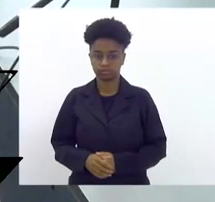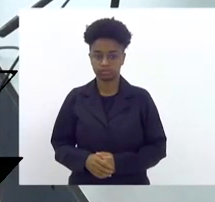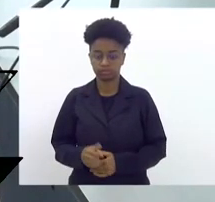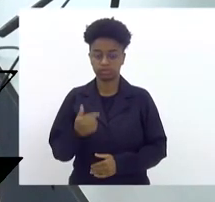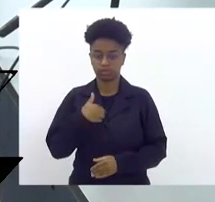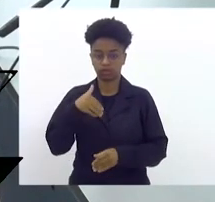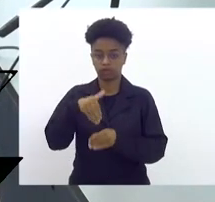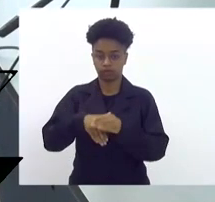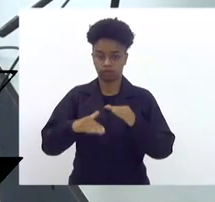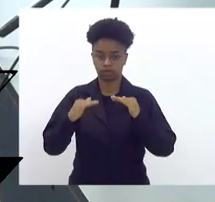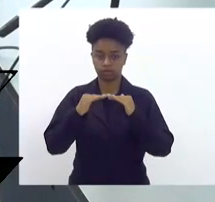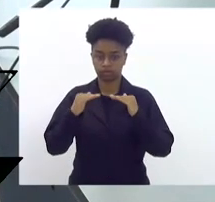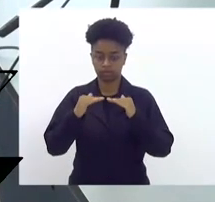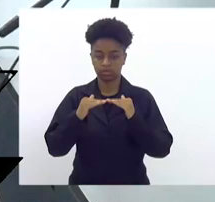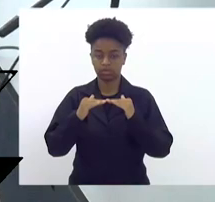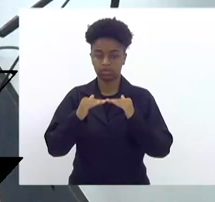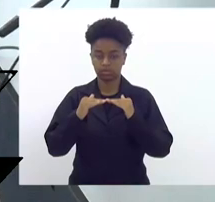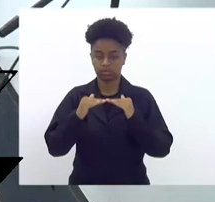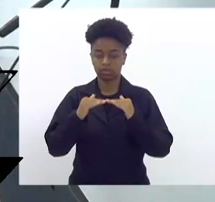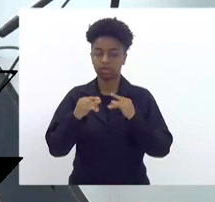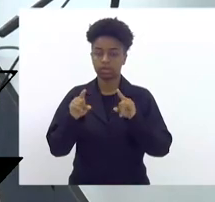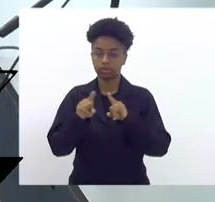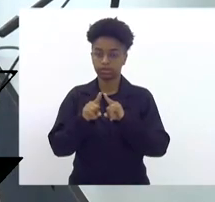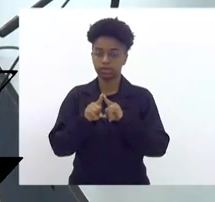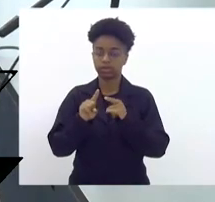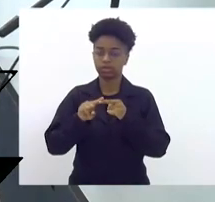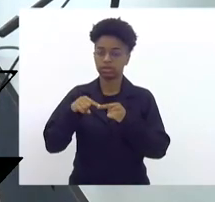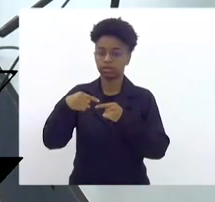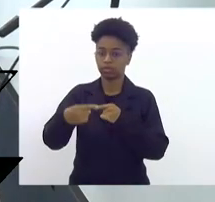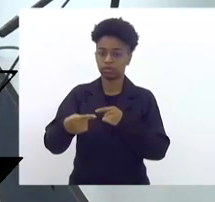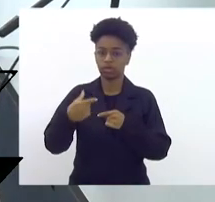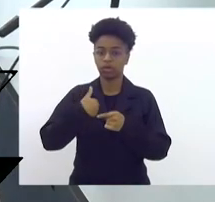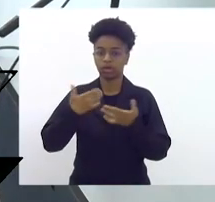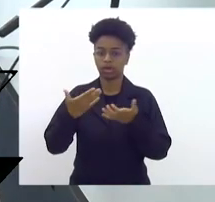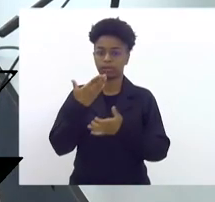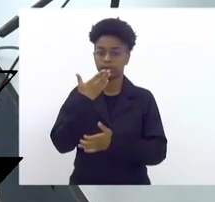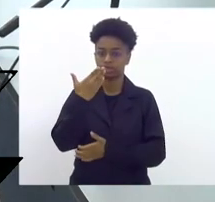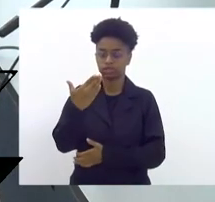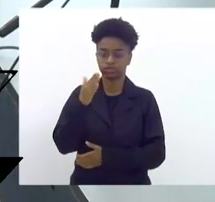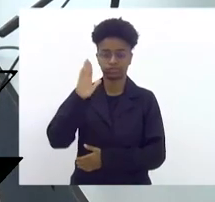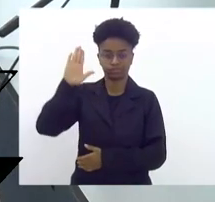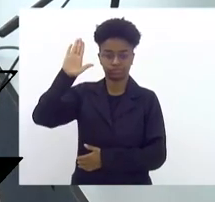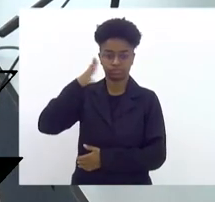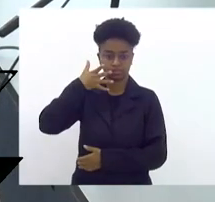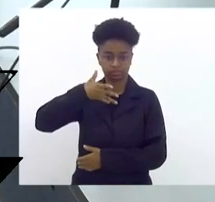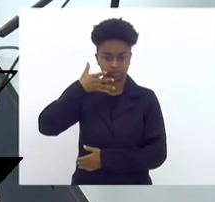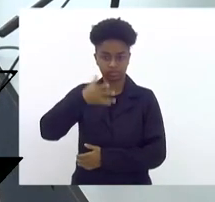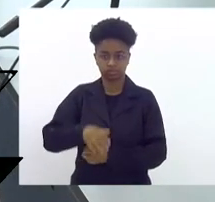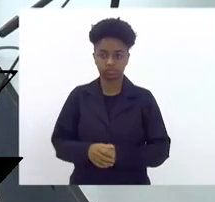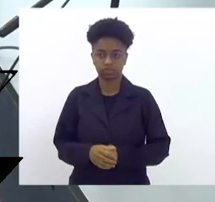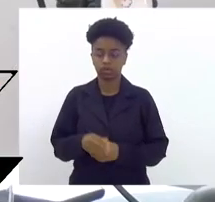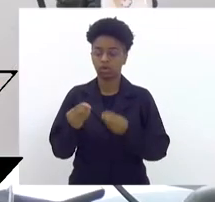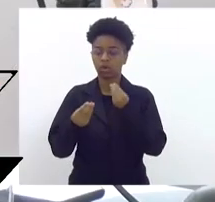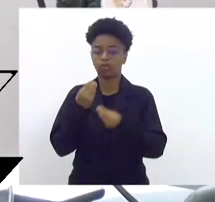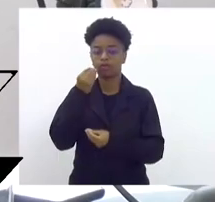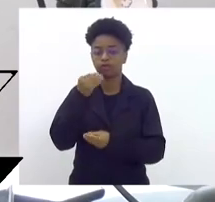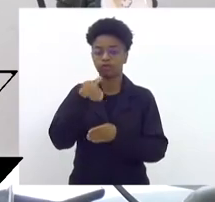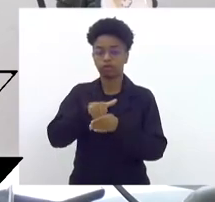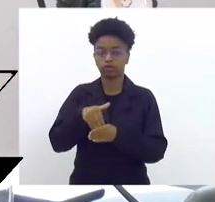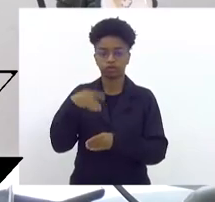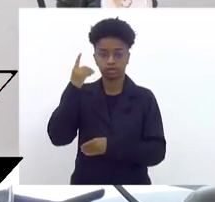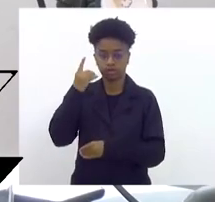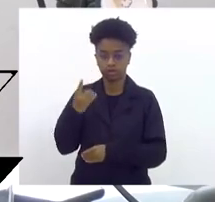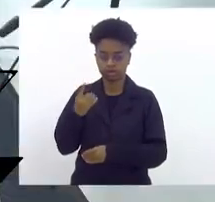voto favorável Presidente na sequência gostaria de fazer uma questão de ordem perfeito como vota deputada Dani Balbi